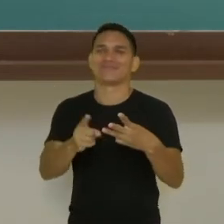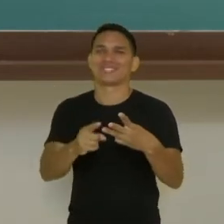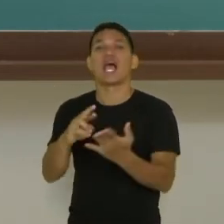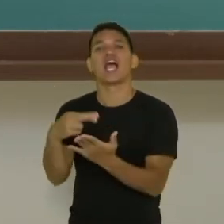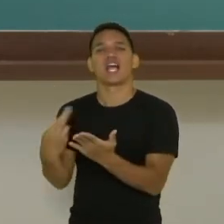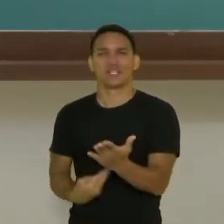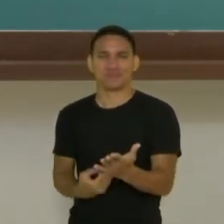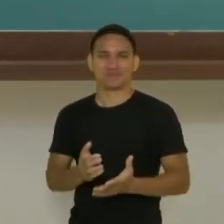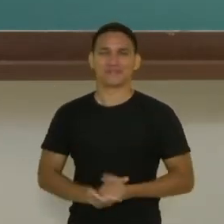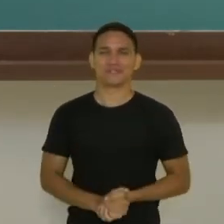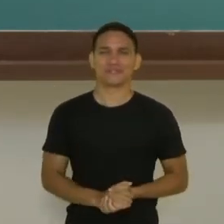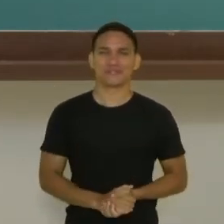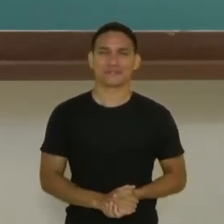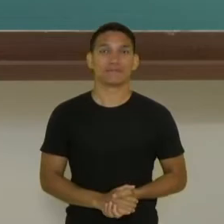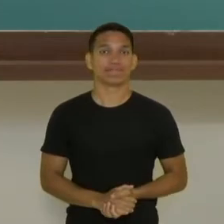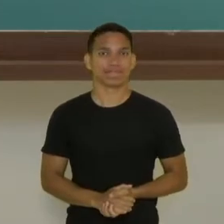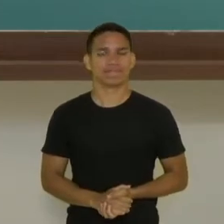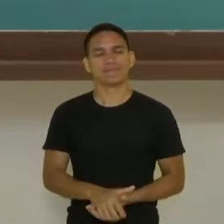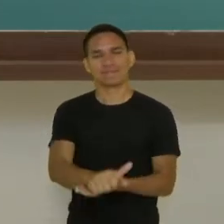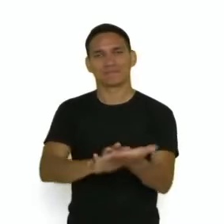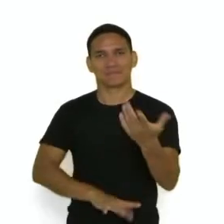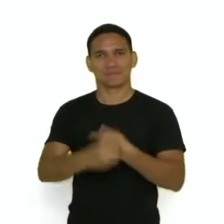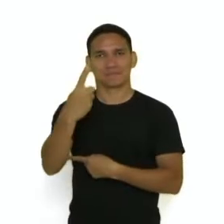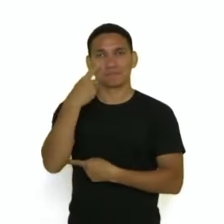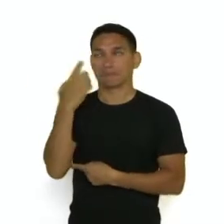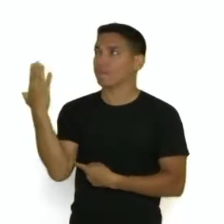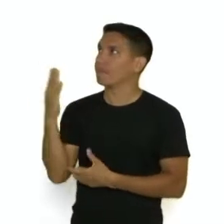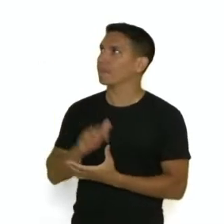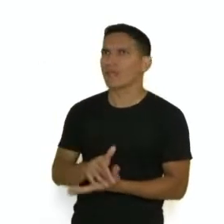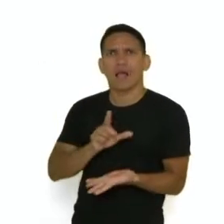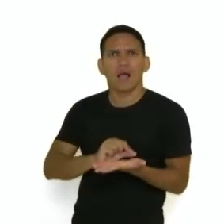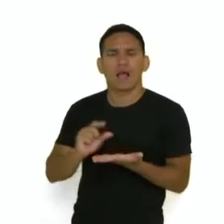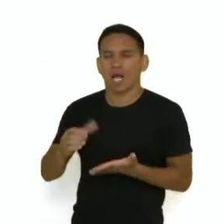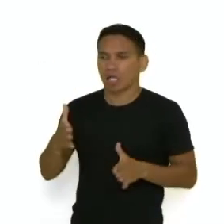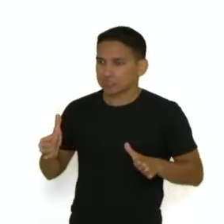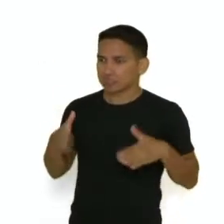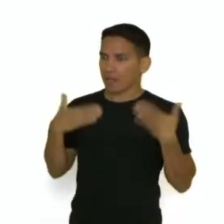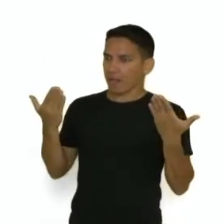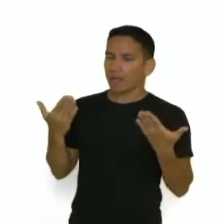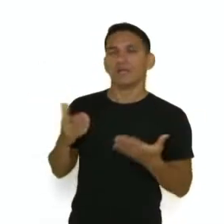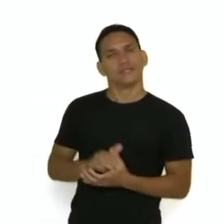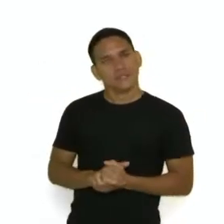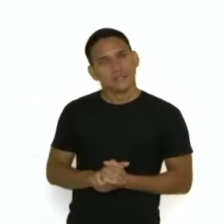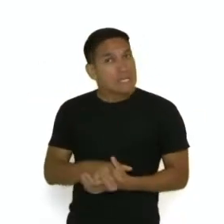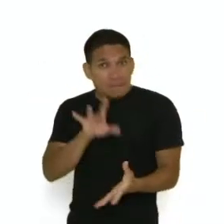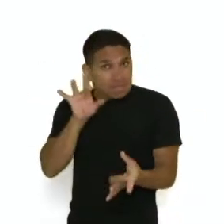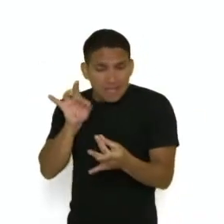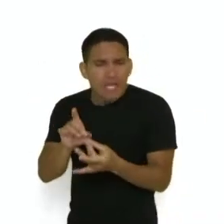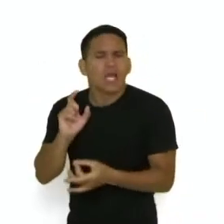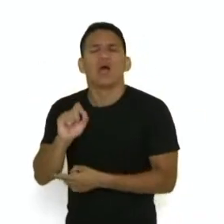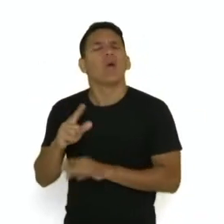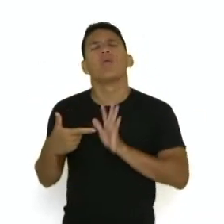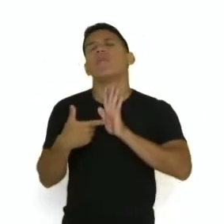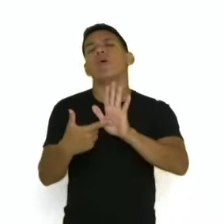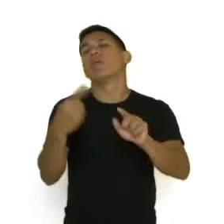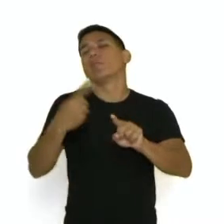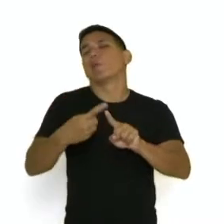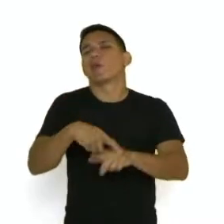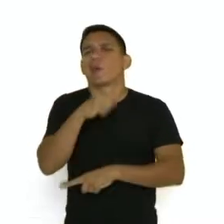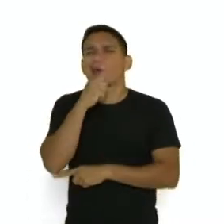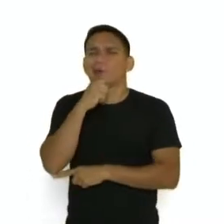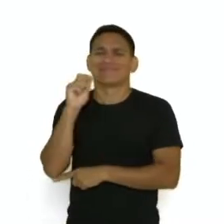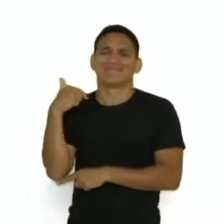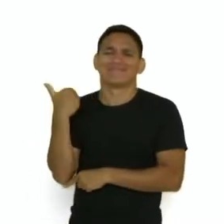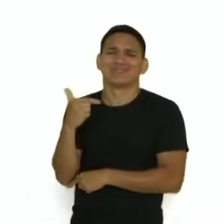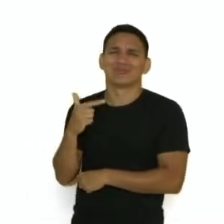Super Interessante. Exercício de número 1. O artigo me surpreendeu, em especial ao demonstrar por que ainda não chegamos